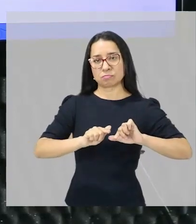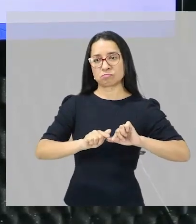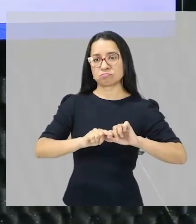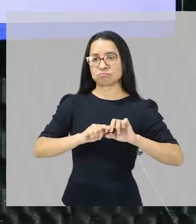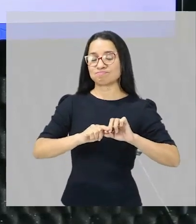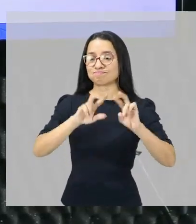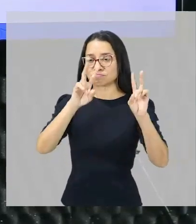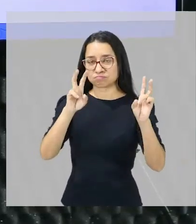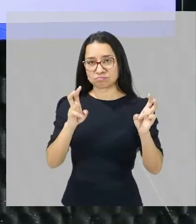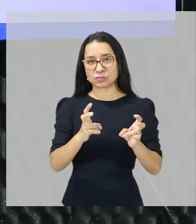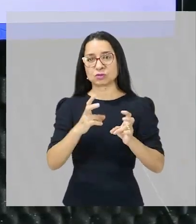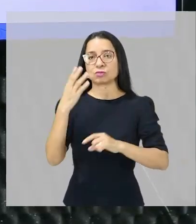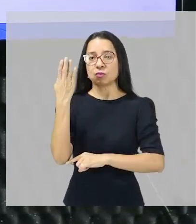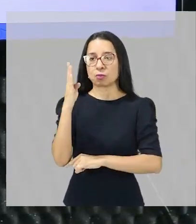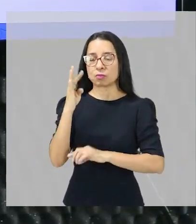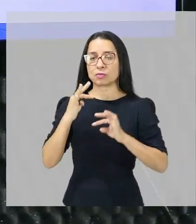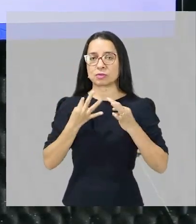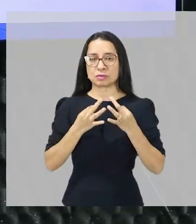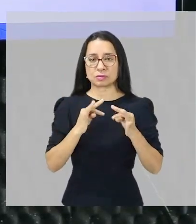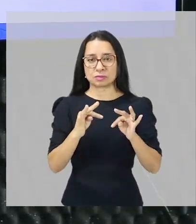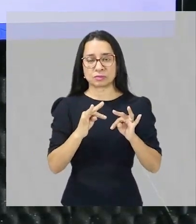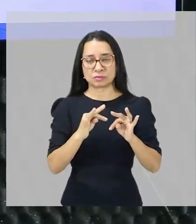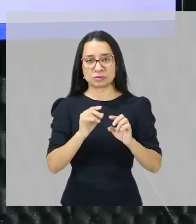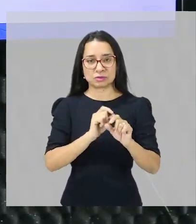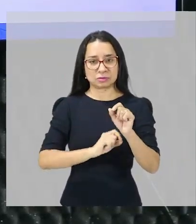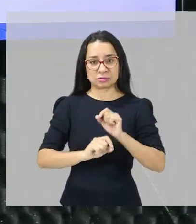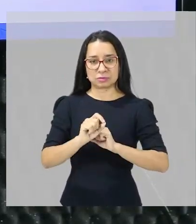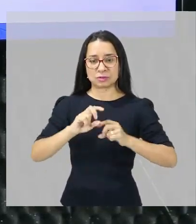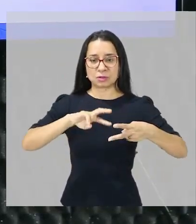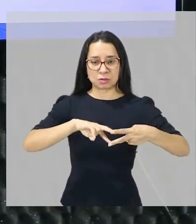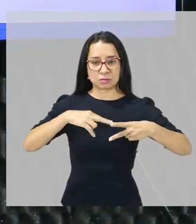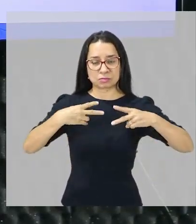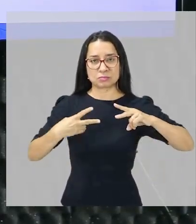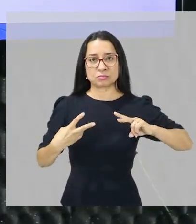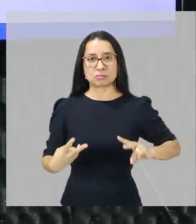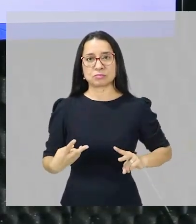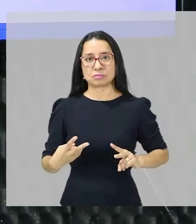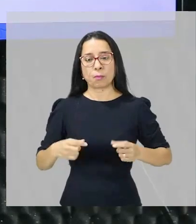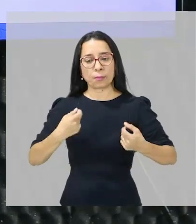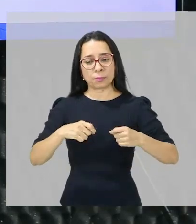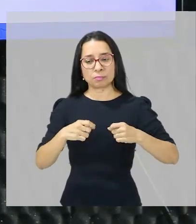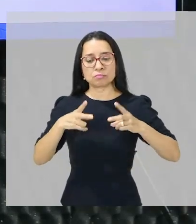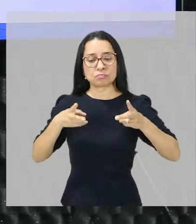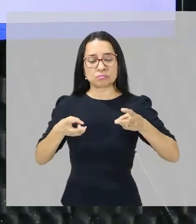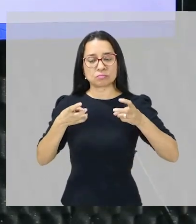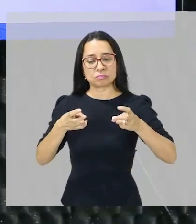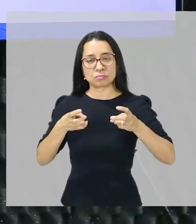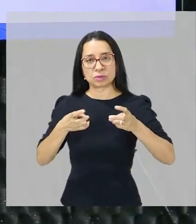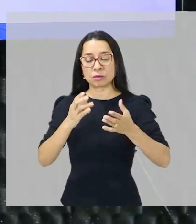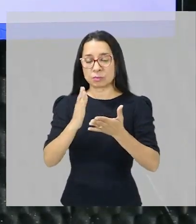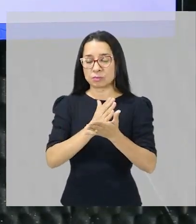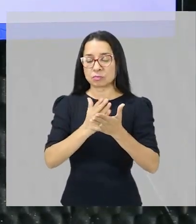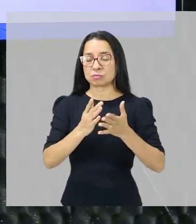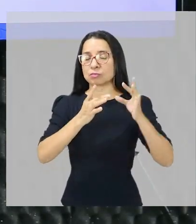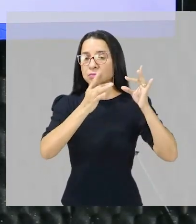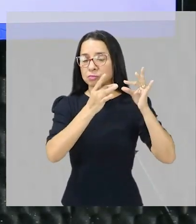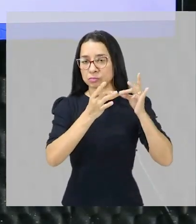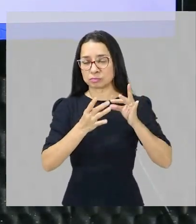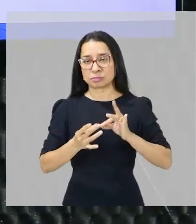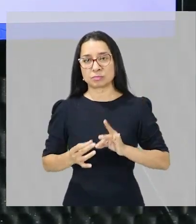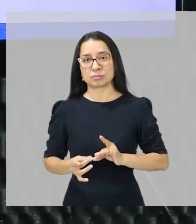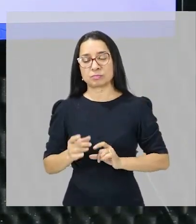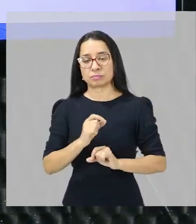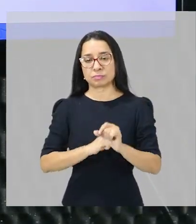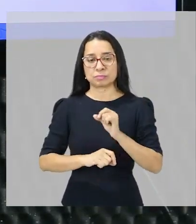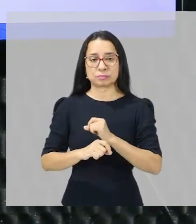biotecnologia, manipulação do material genético. Então, a gente precisa atentar para alguns detalhes. Olha só essa questão aqui que foi tirada do Enem. Ela